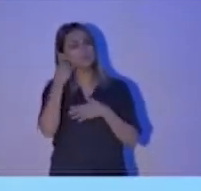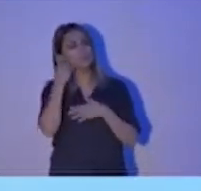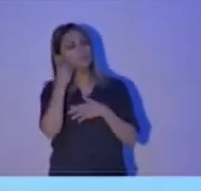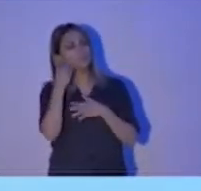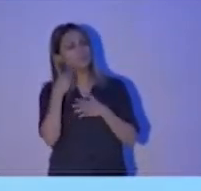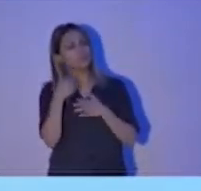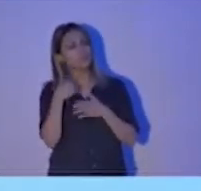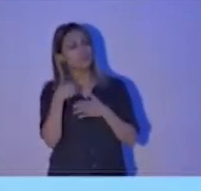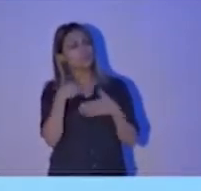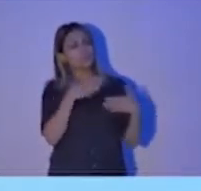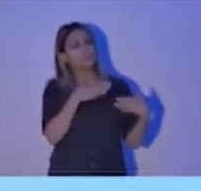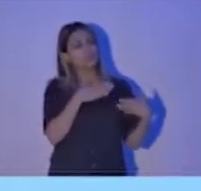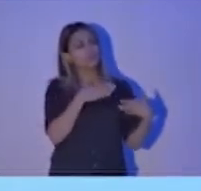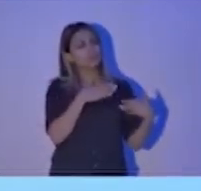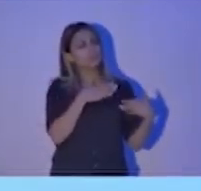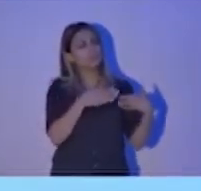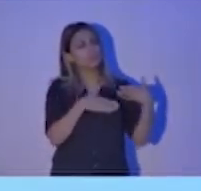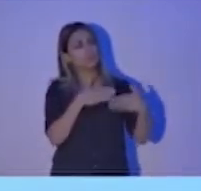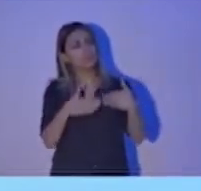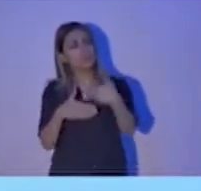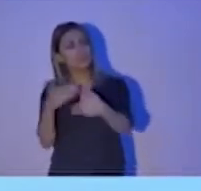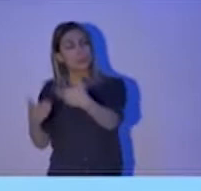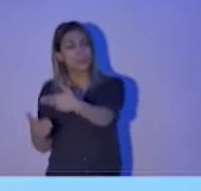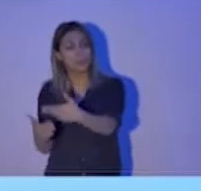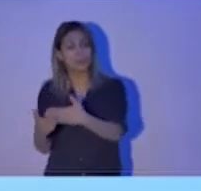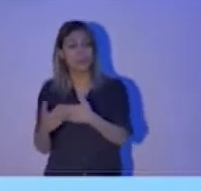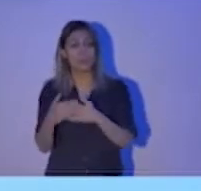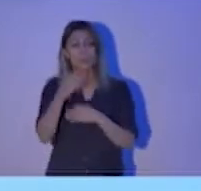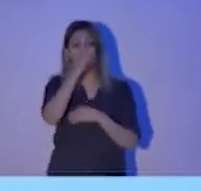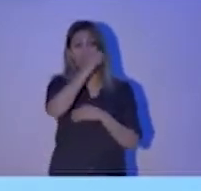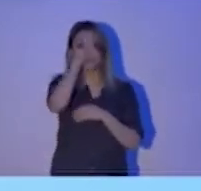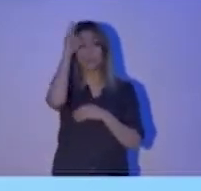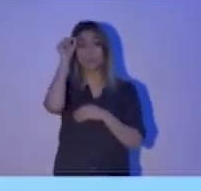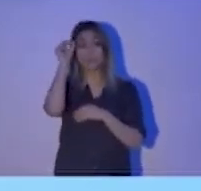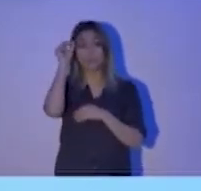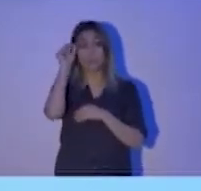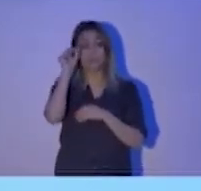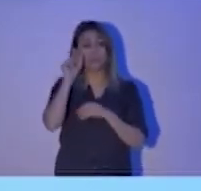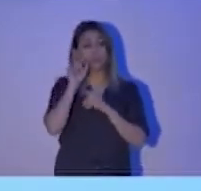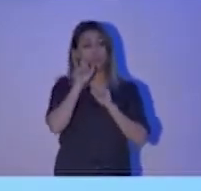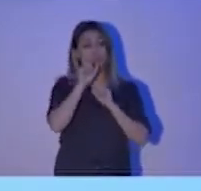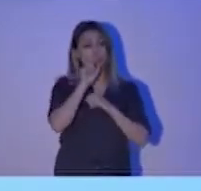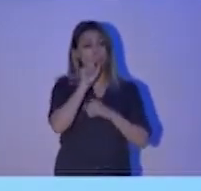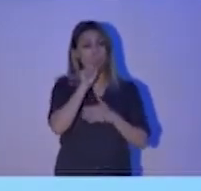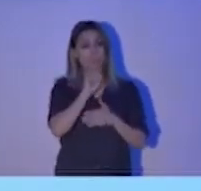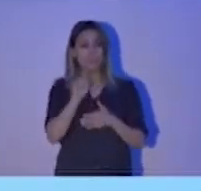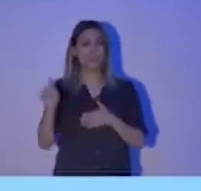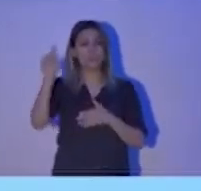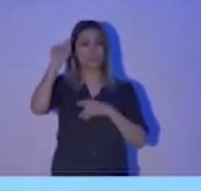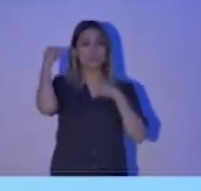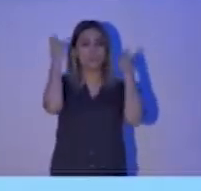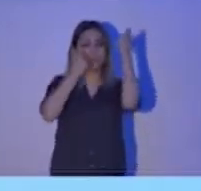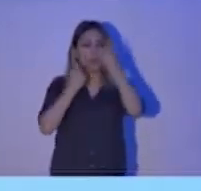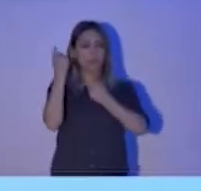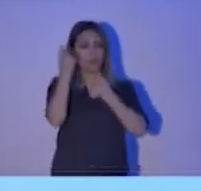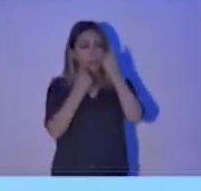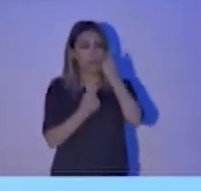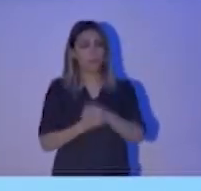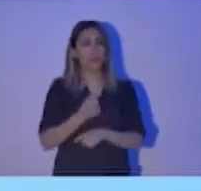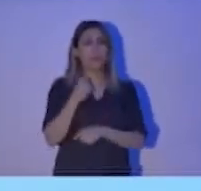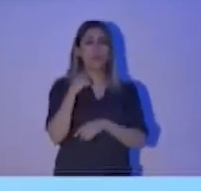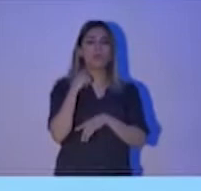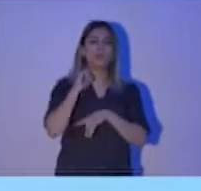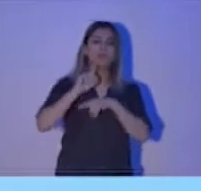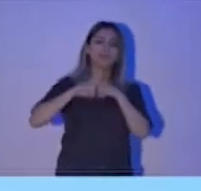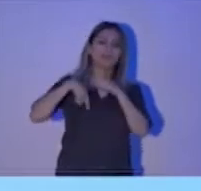esse processo? Porque é uma coisa que preocupa muitos municípios que estão aqui, é uma aprovação em 2019, para garantir os recursos em